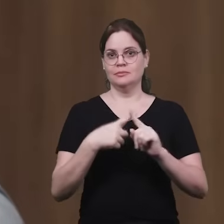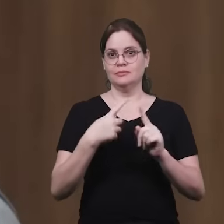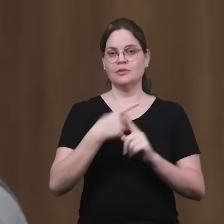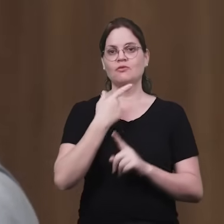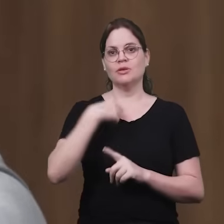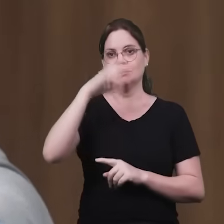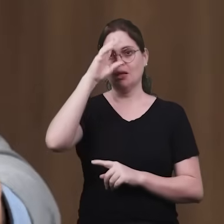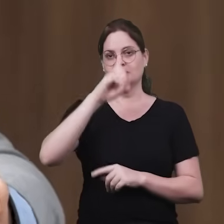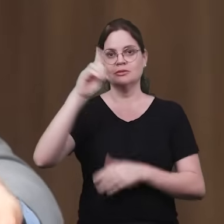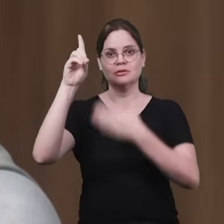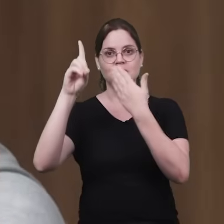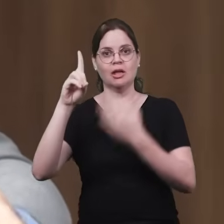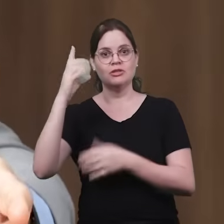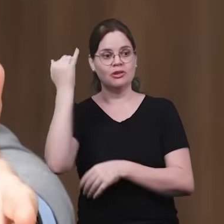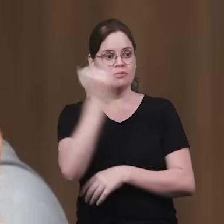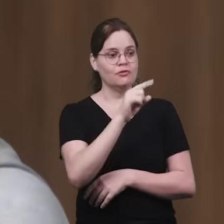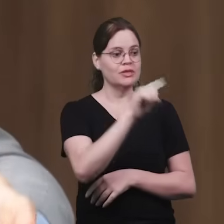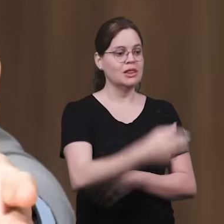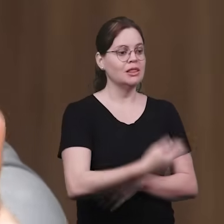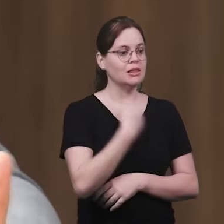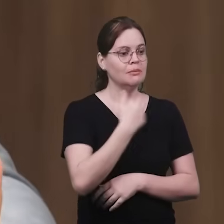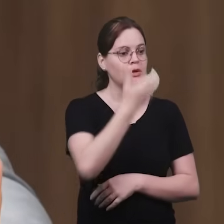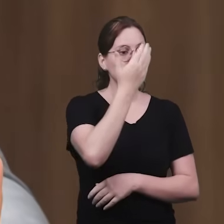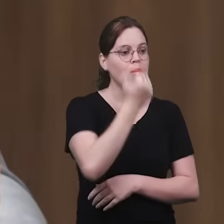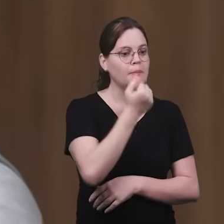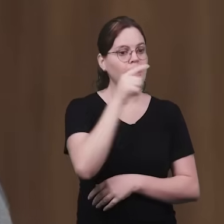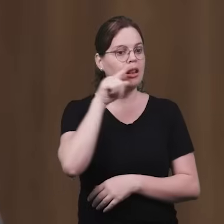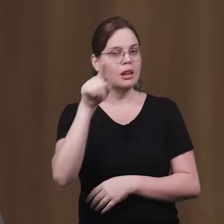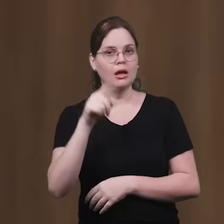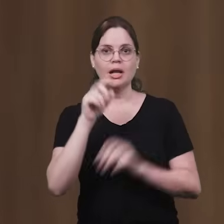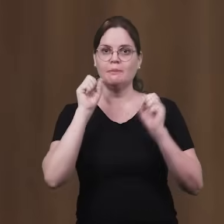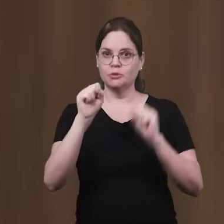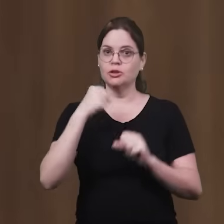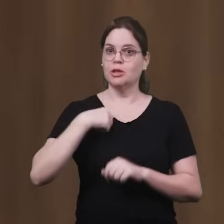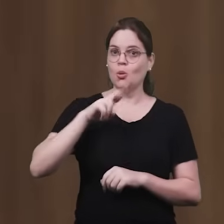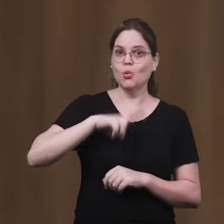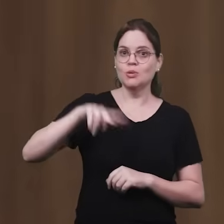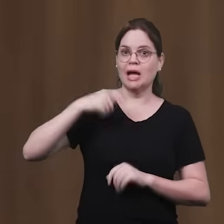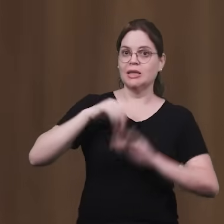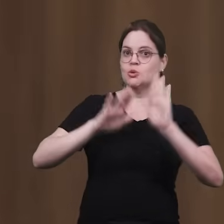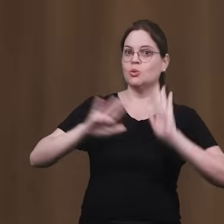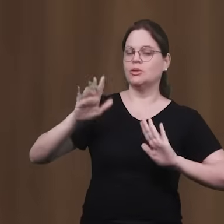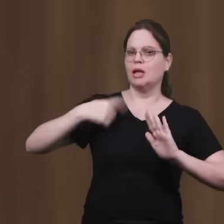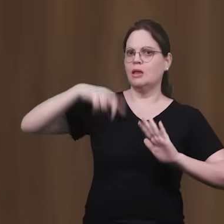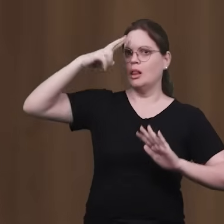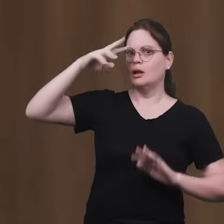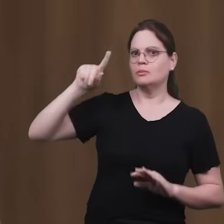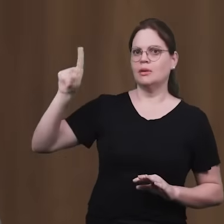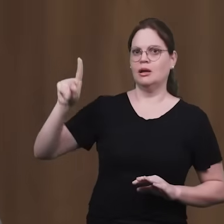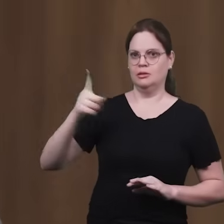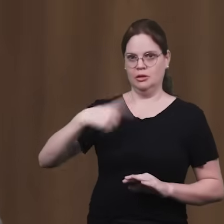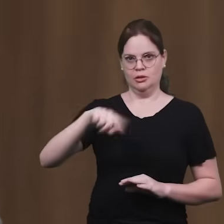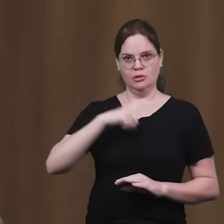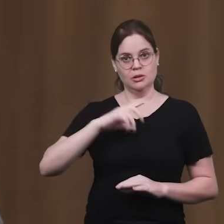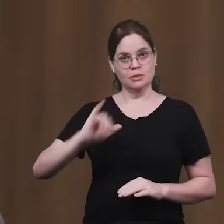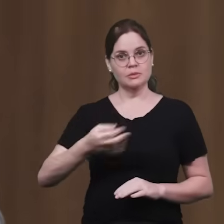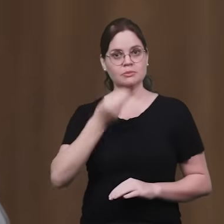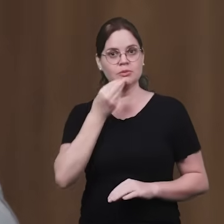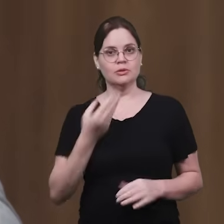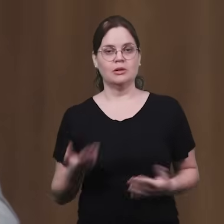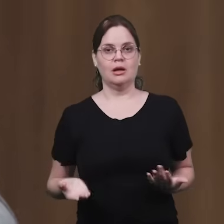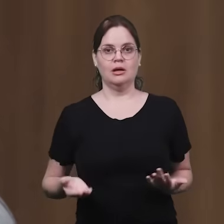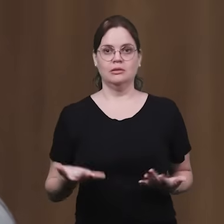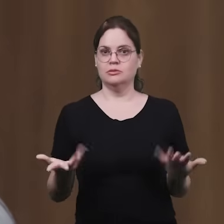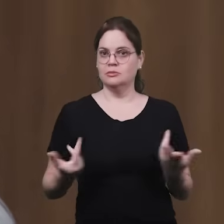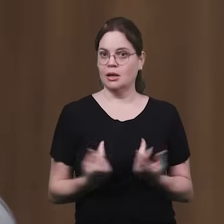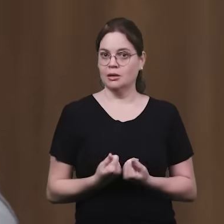A vontade de Deus era que ela não comesse do fruto. Ela podia ter usado esse filtro. E nós temos essa vantagem. Olha que